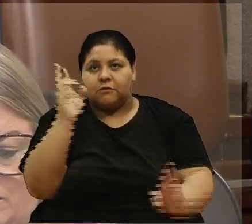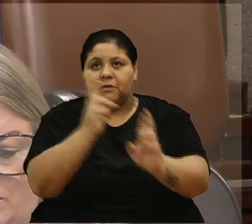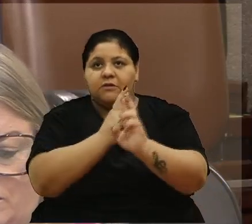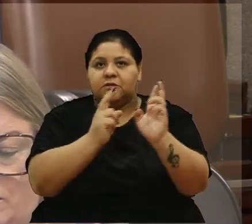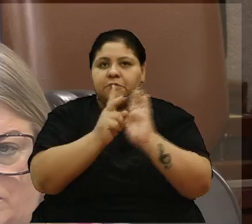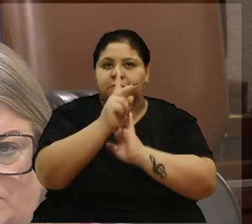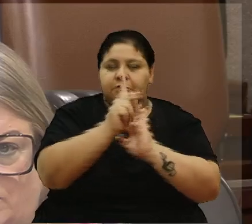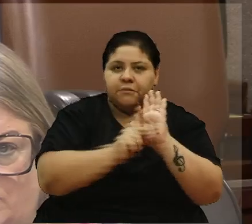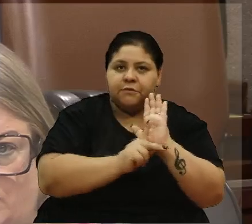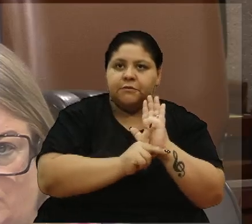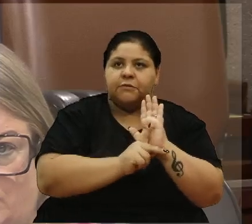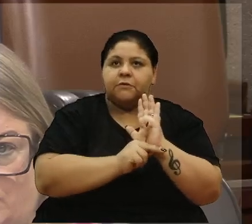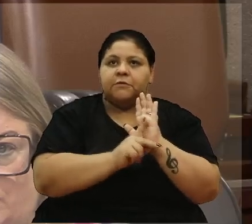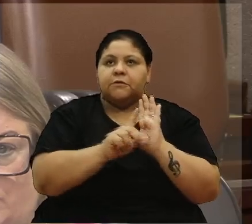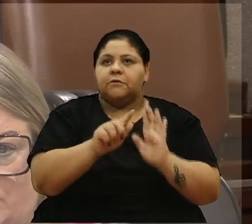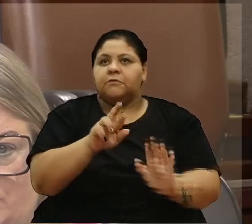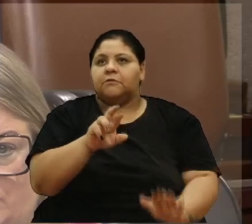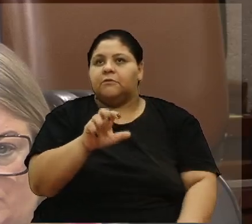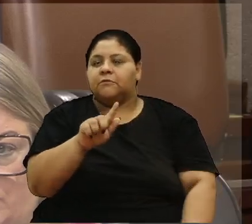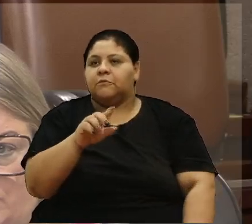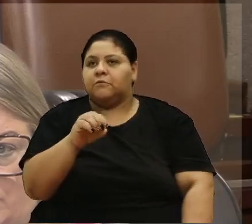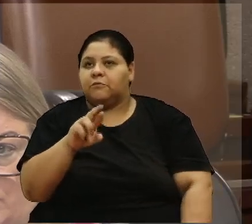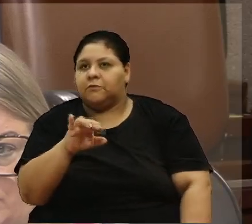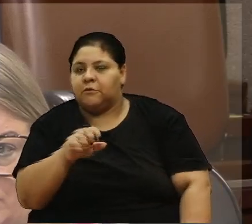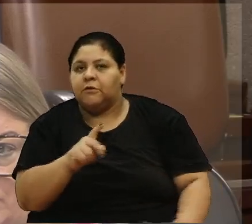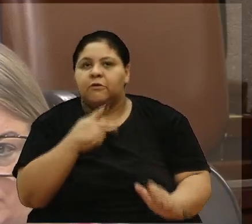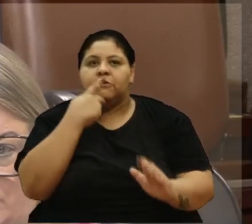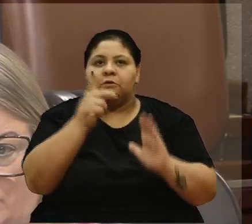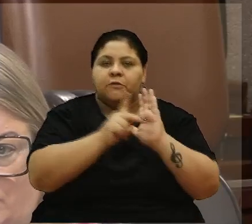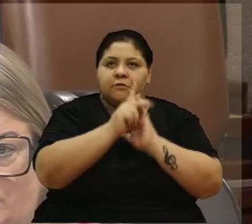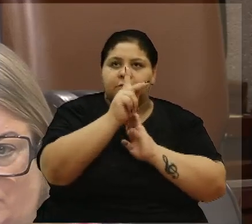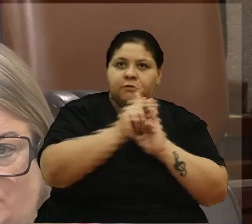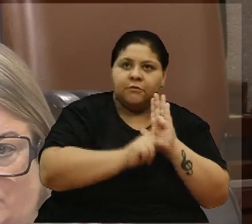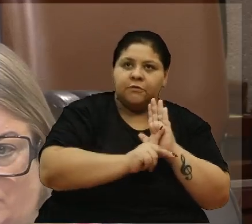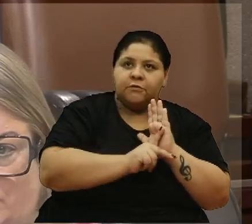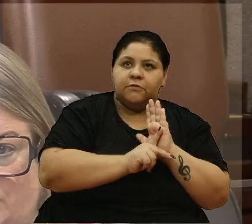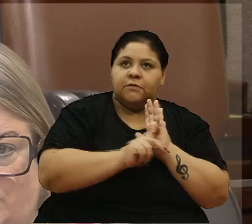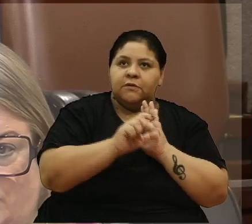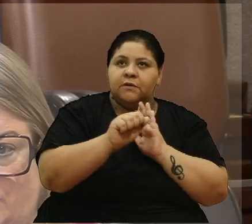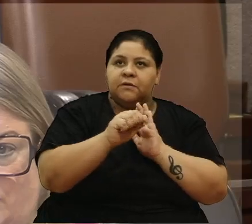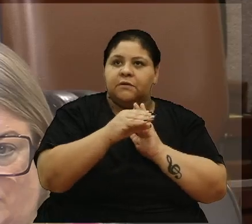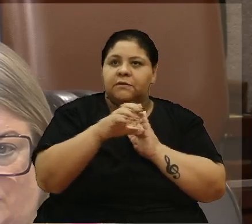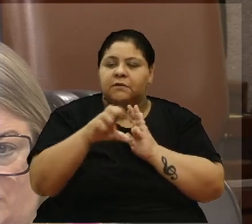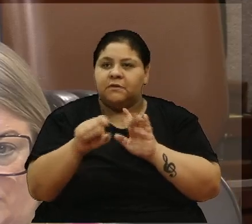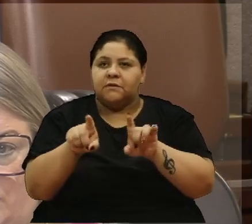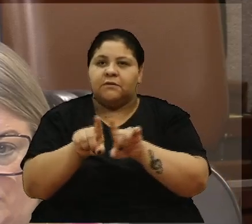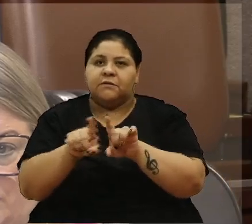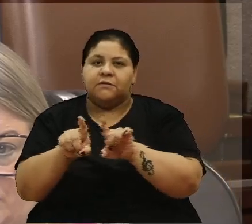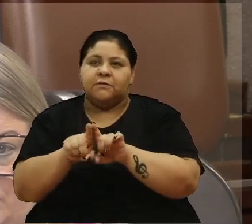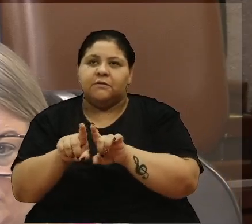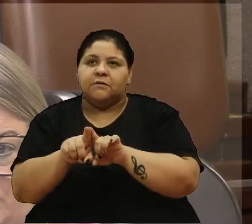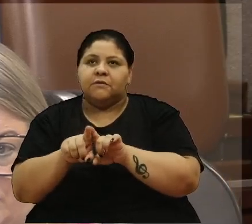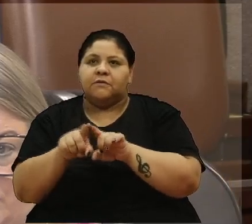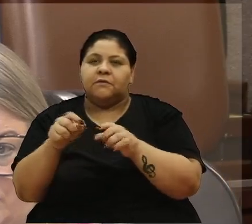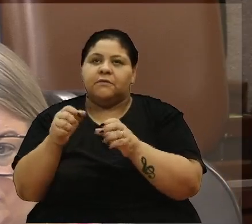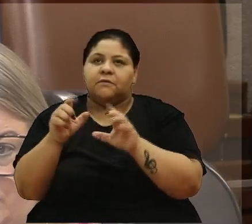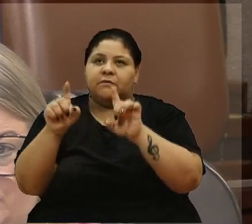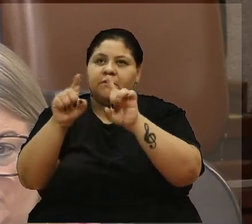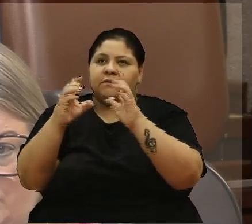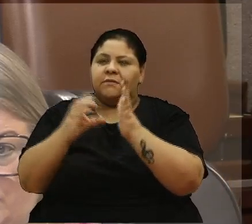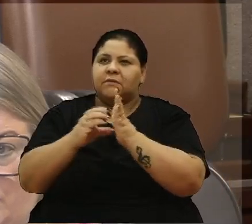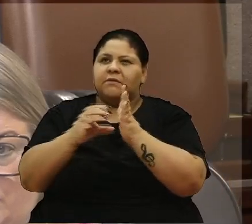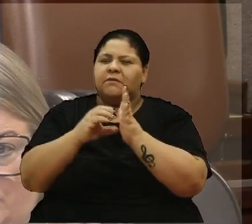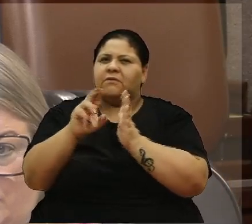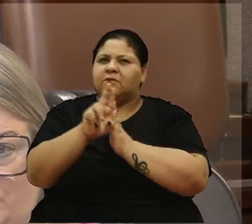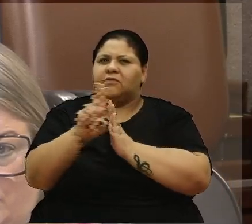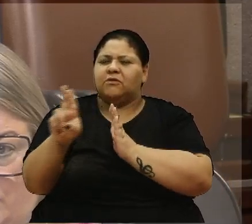projetos. Esteve a Grégora falando sobre o projeto das ACS, esteve a servidora pública, como é que é o nome,